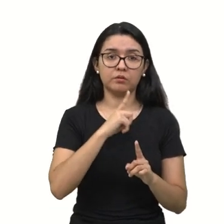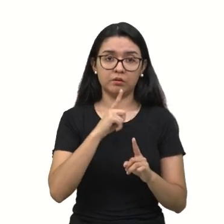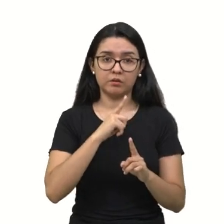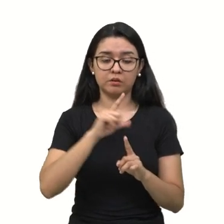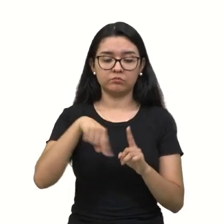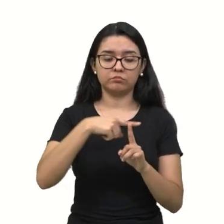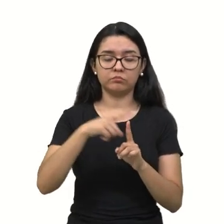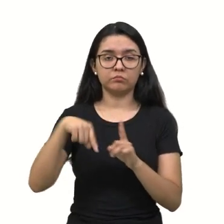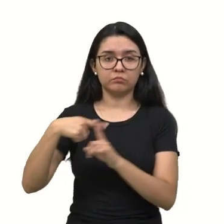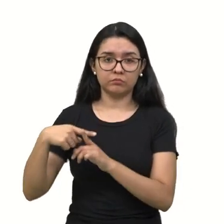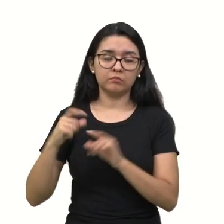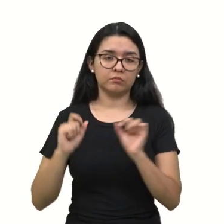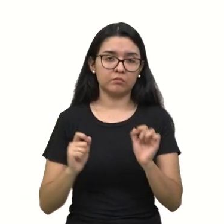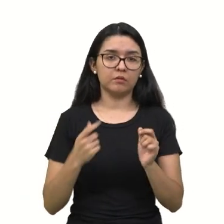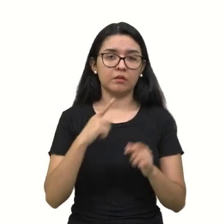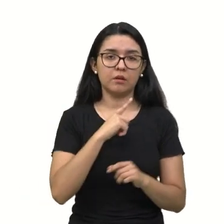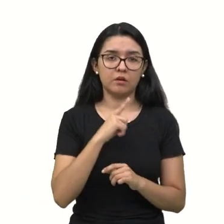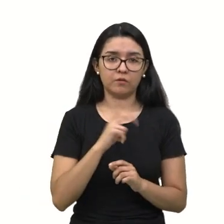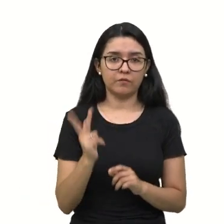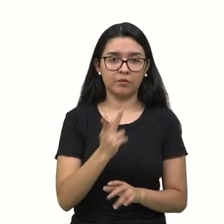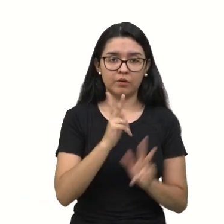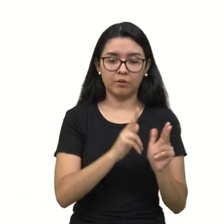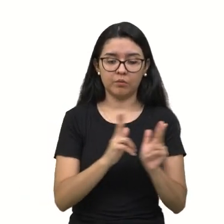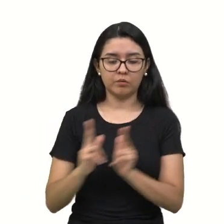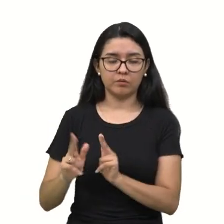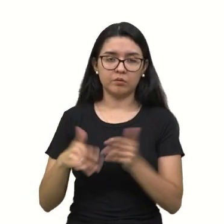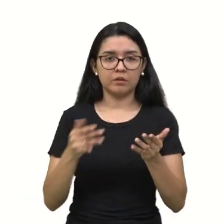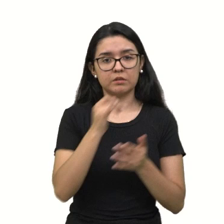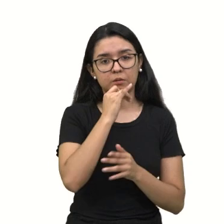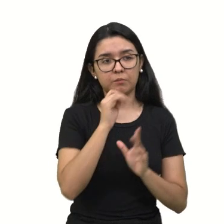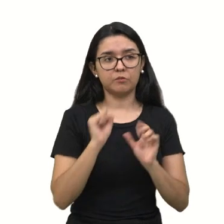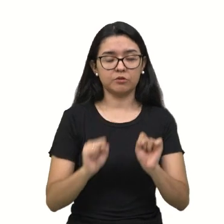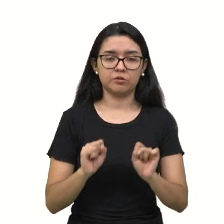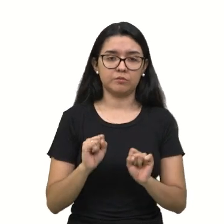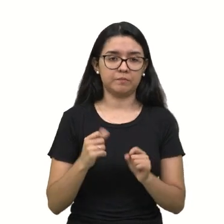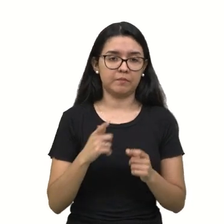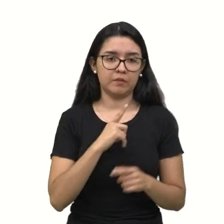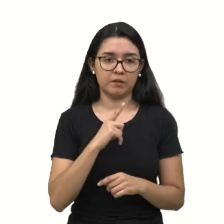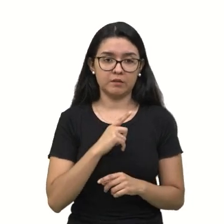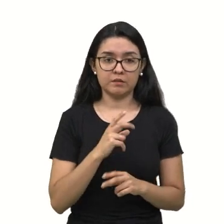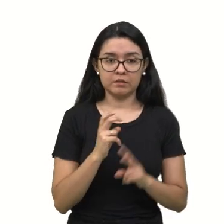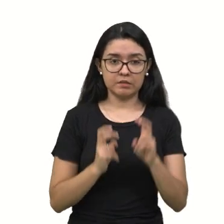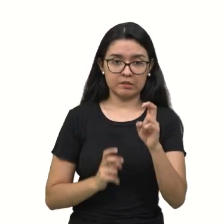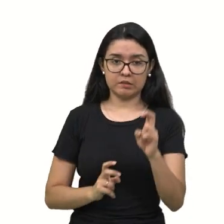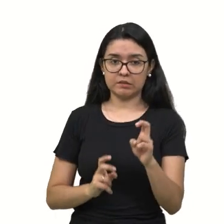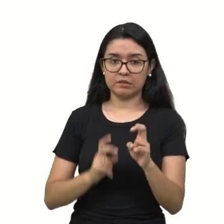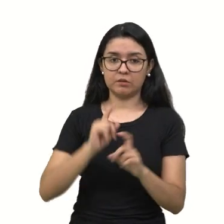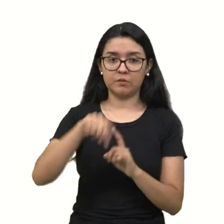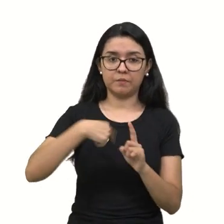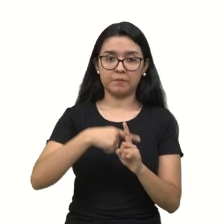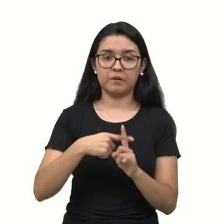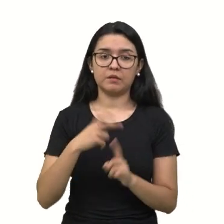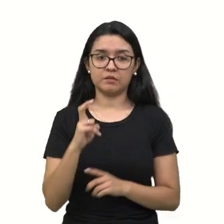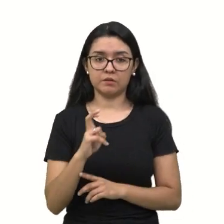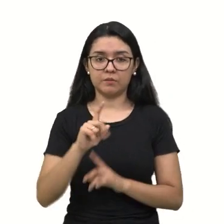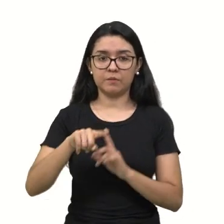mesmo valor. Nós poderíamos ter aqui, por exemplo, 5 mais